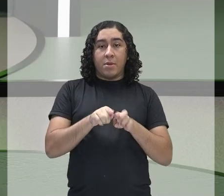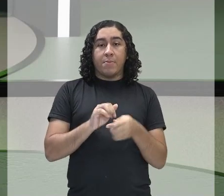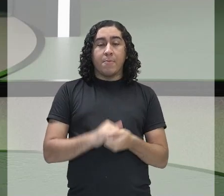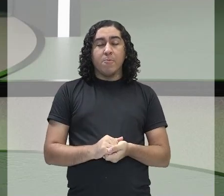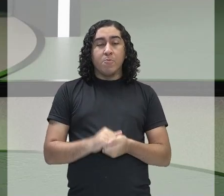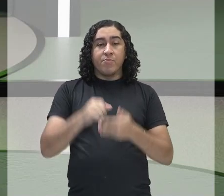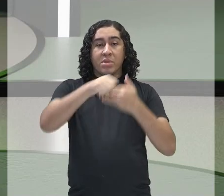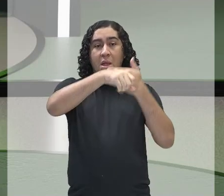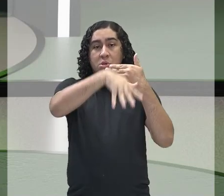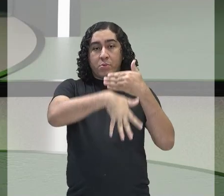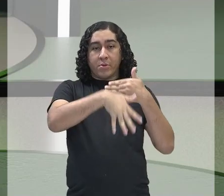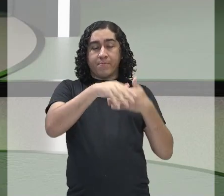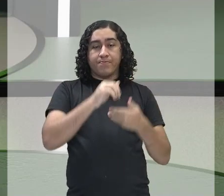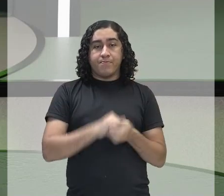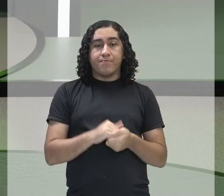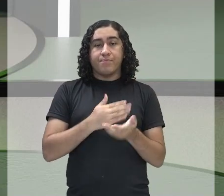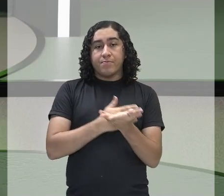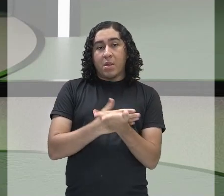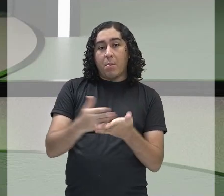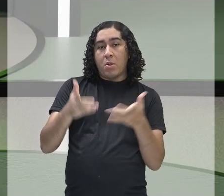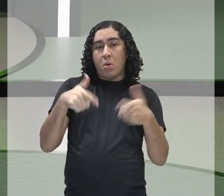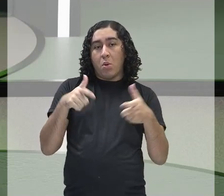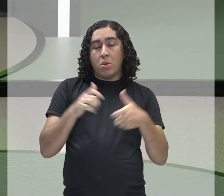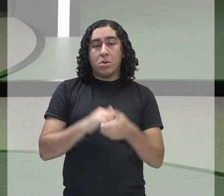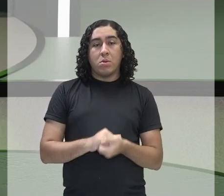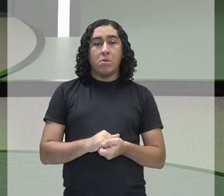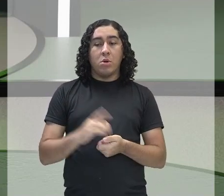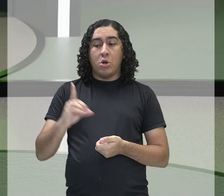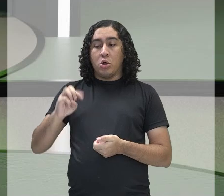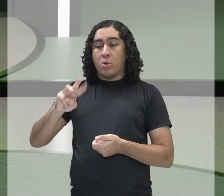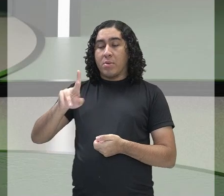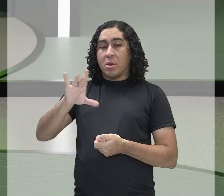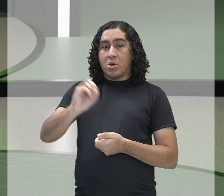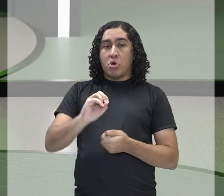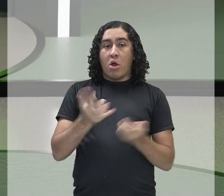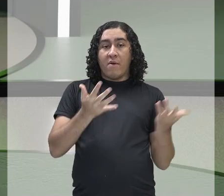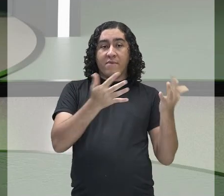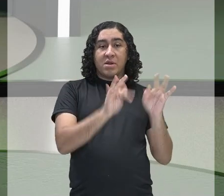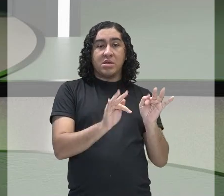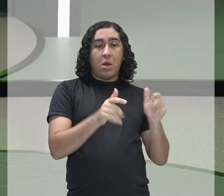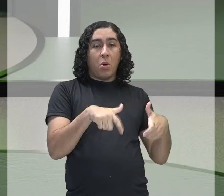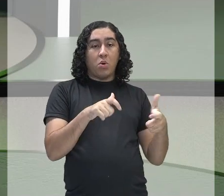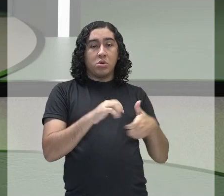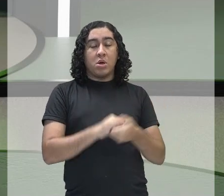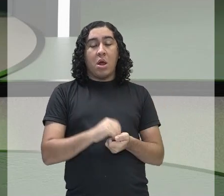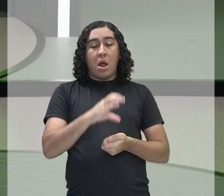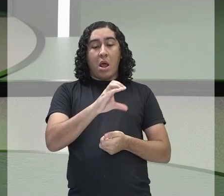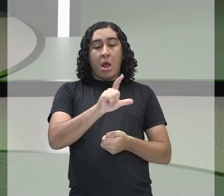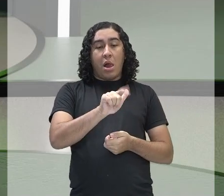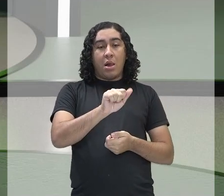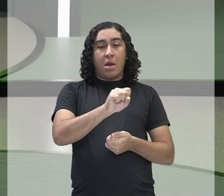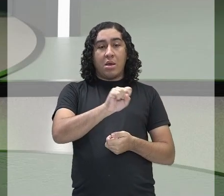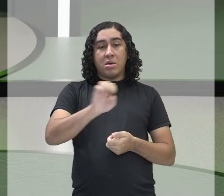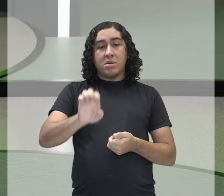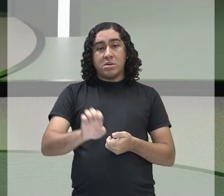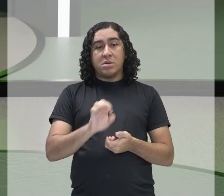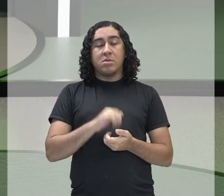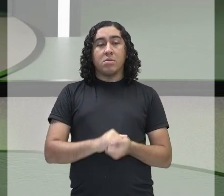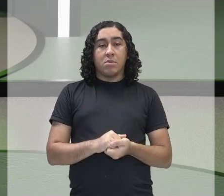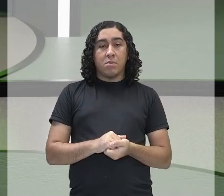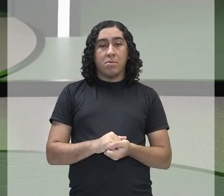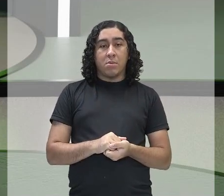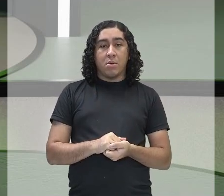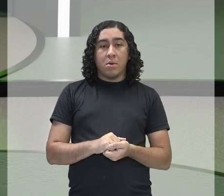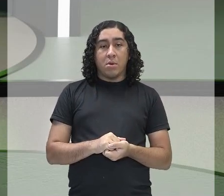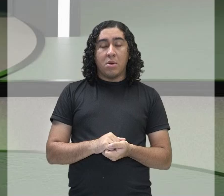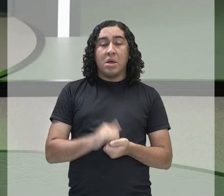taxonômica, onde a gente vai iniciar lá no domínio e finalizar aqui na classe. Né? Quando a gente fala do domínio eucariota, a gente está